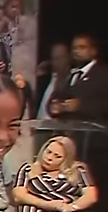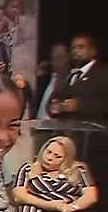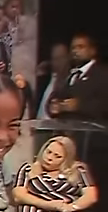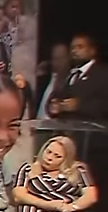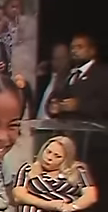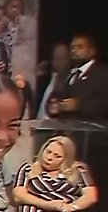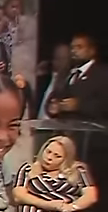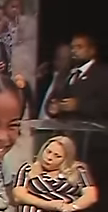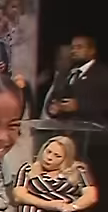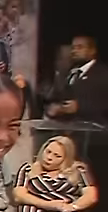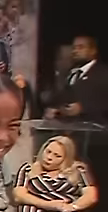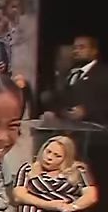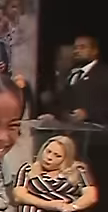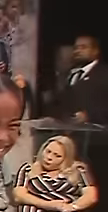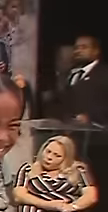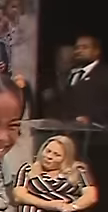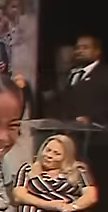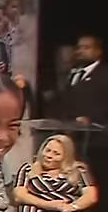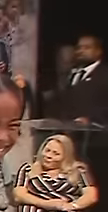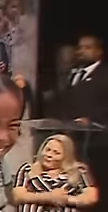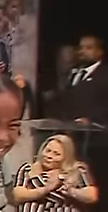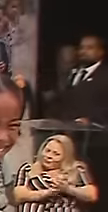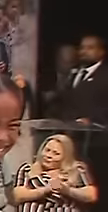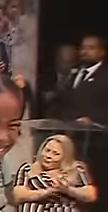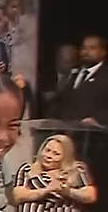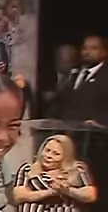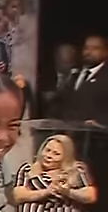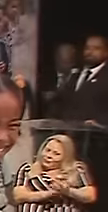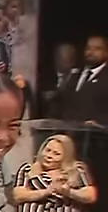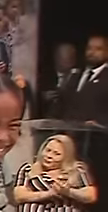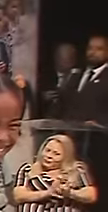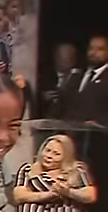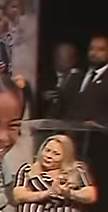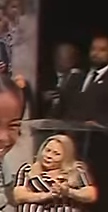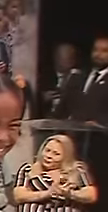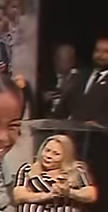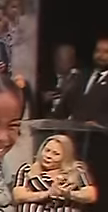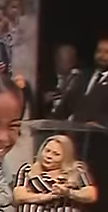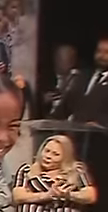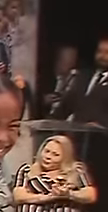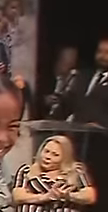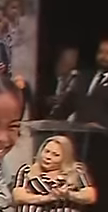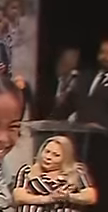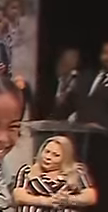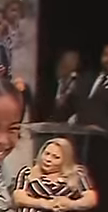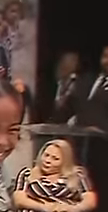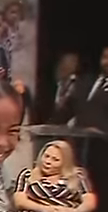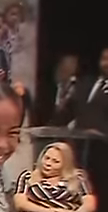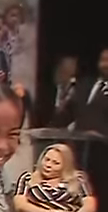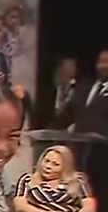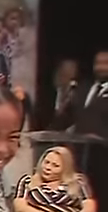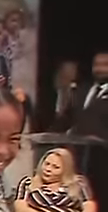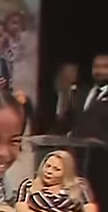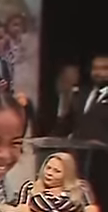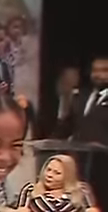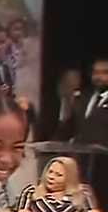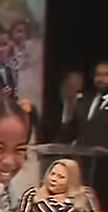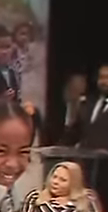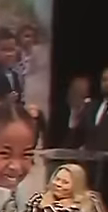conosco numa parceria importantíssima para ajudar aquelas pessoas